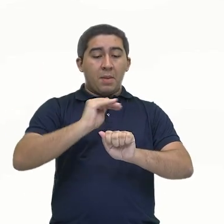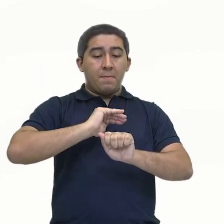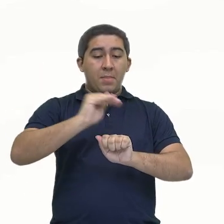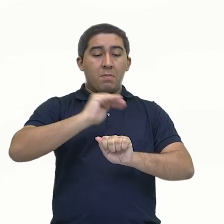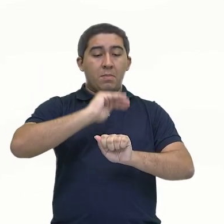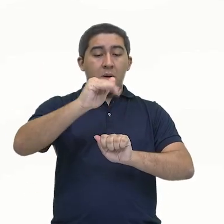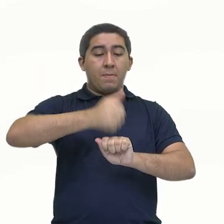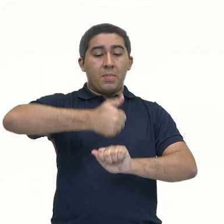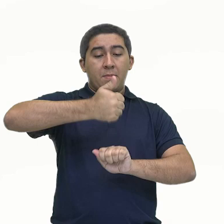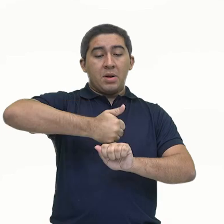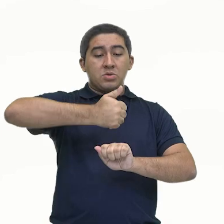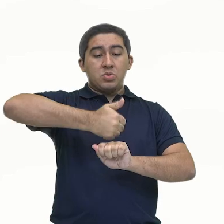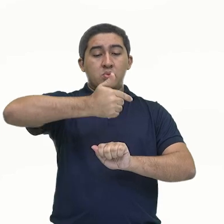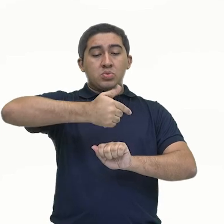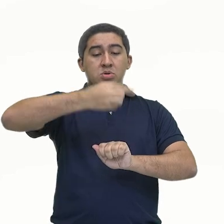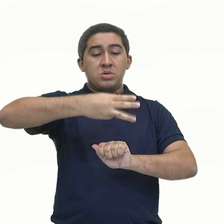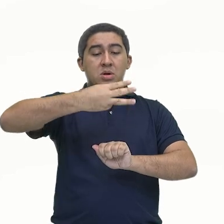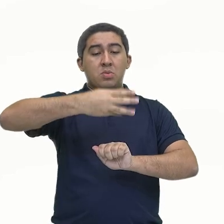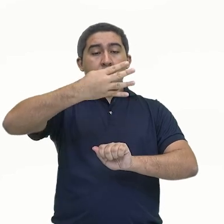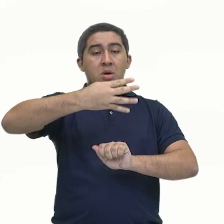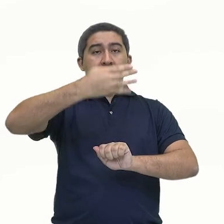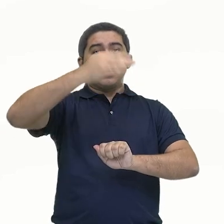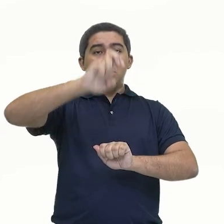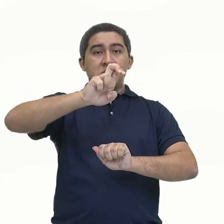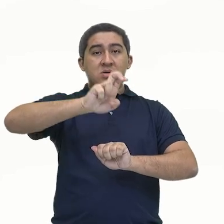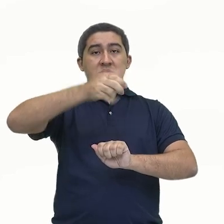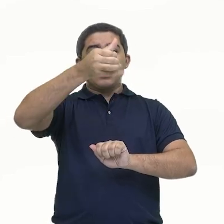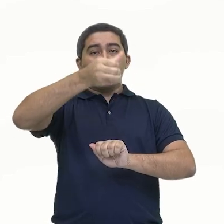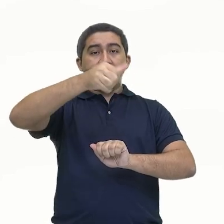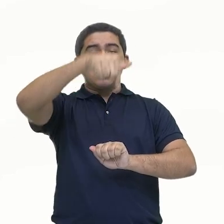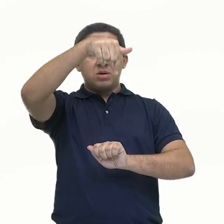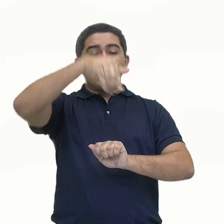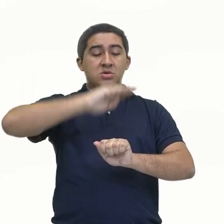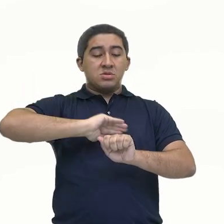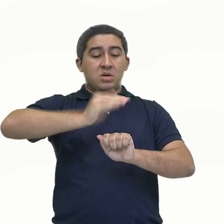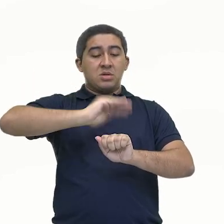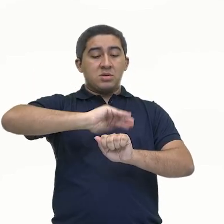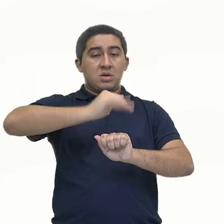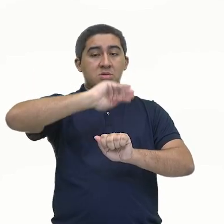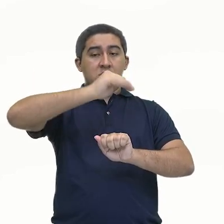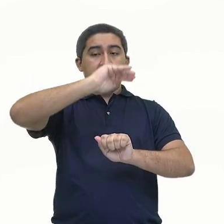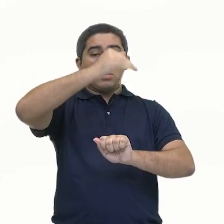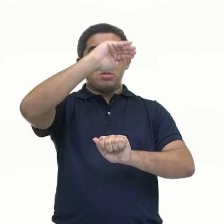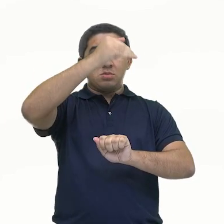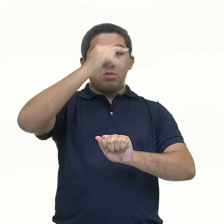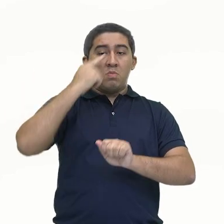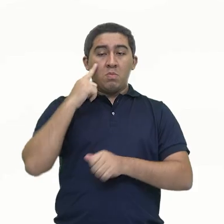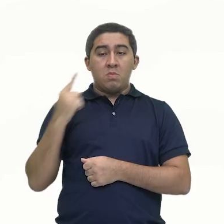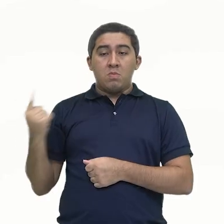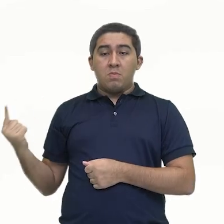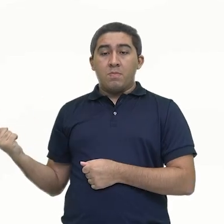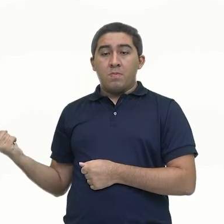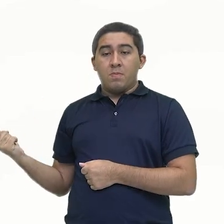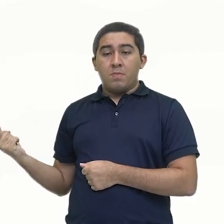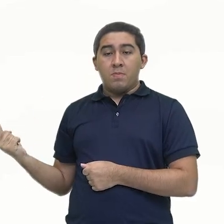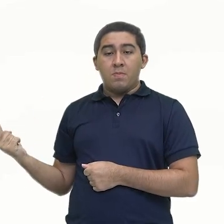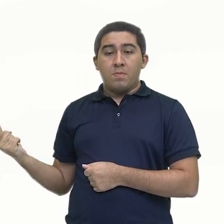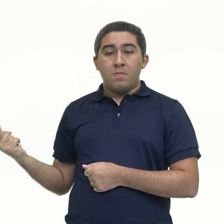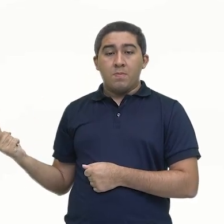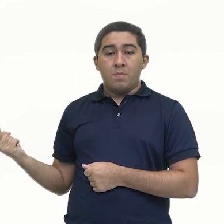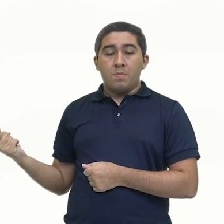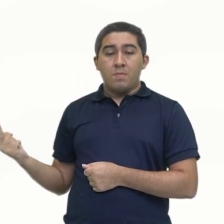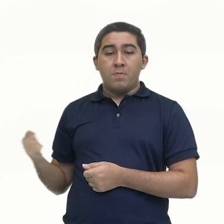que é o nível 1, nível 2, nessa mesma ordem. 4, 5,